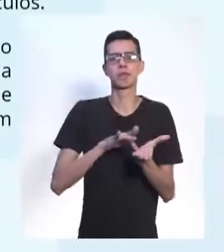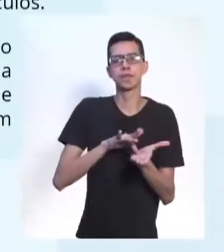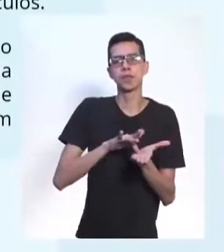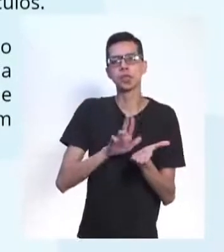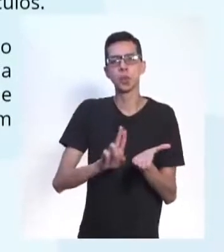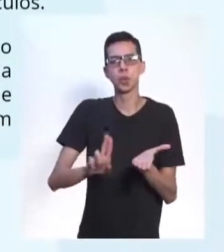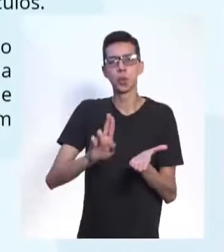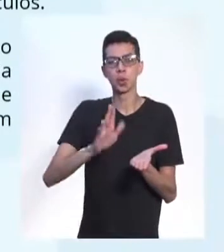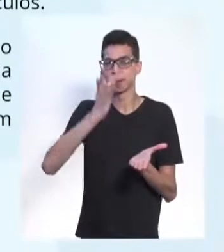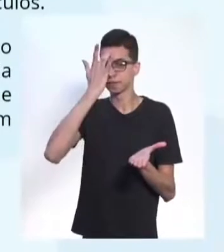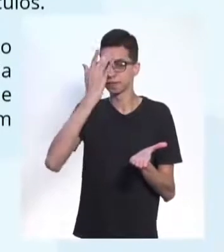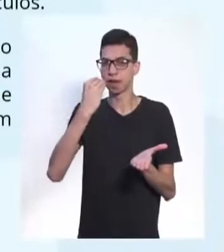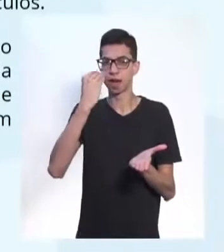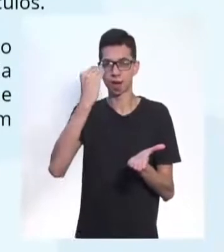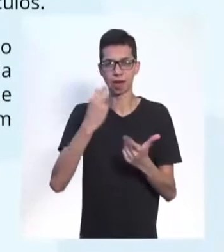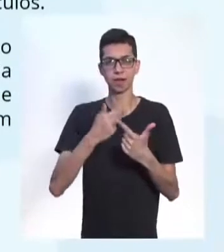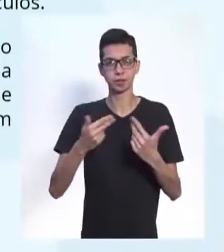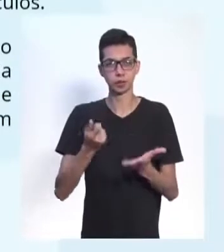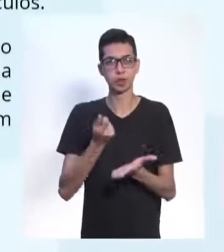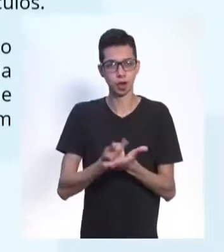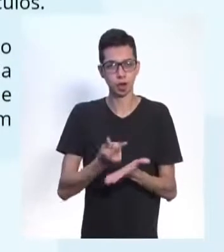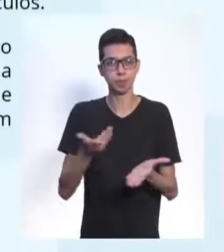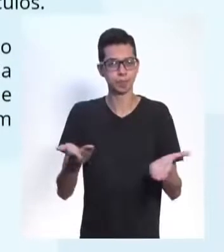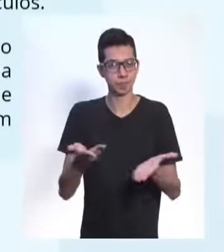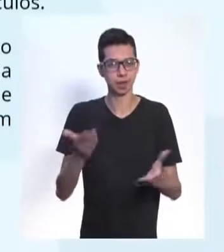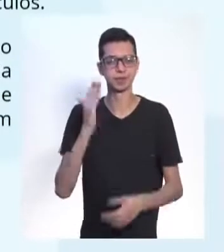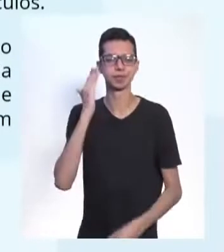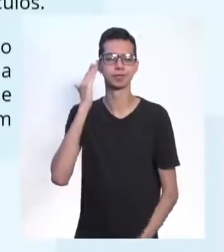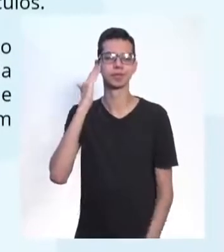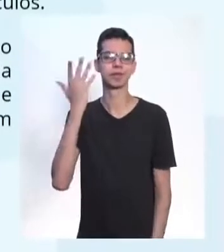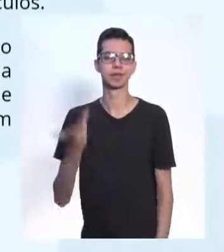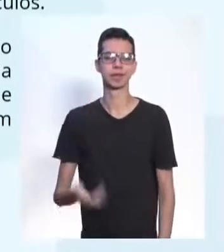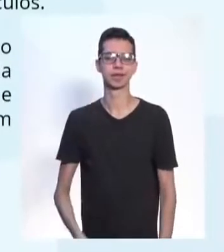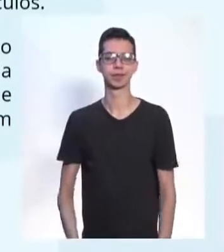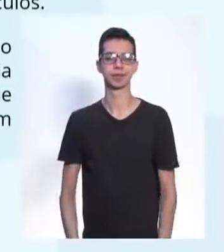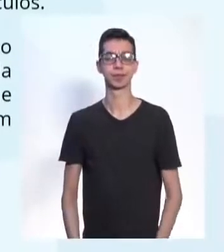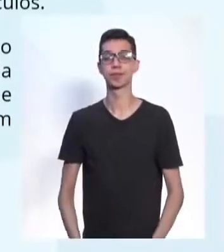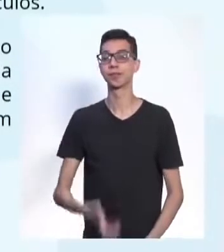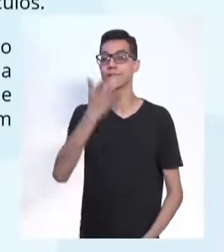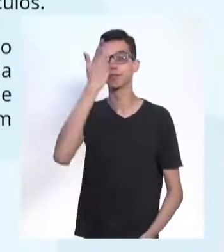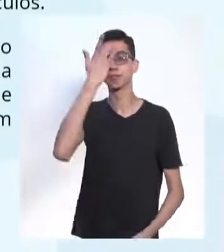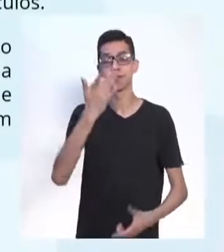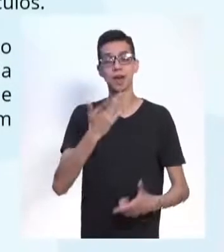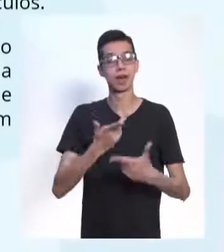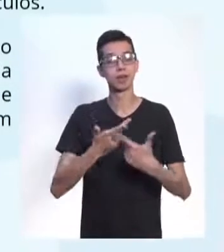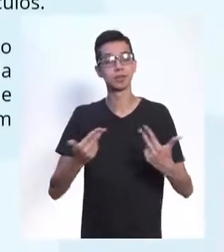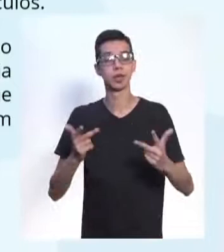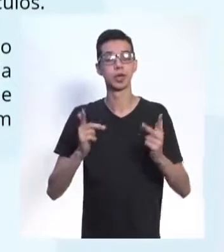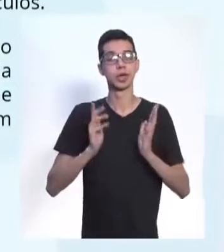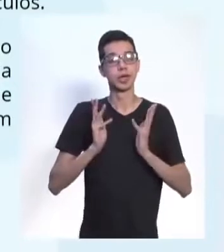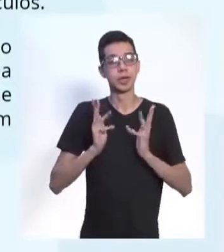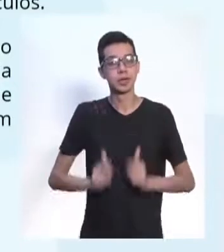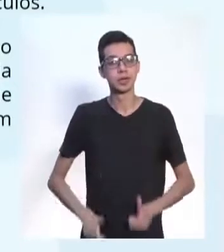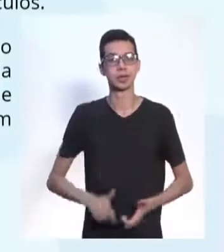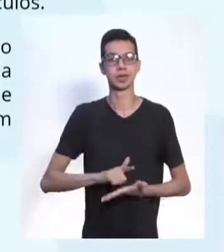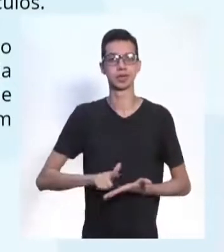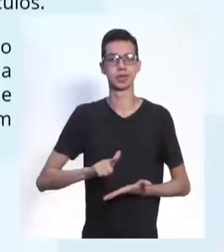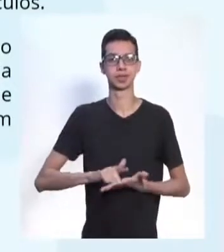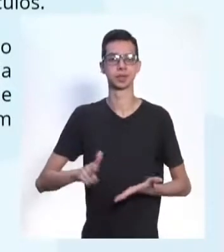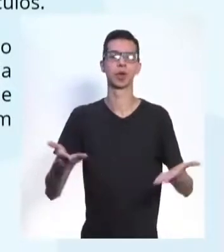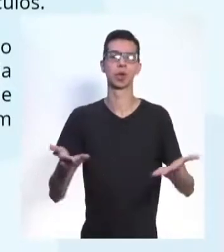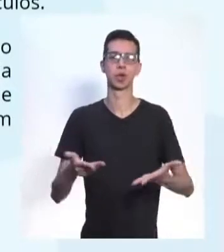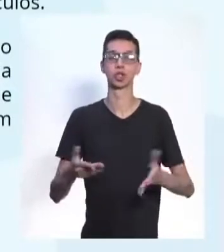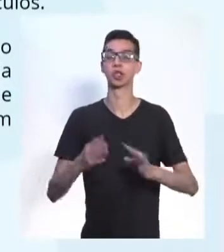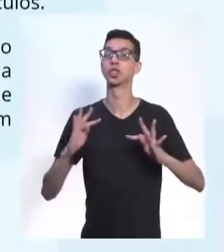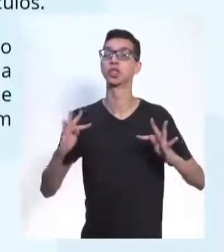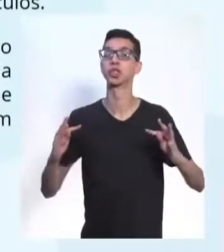comprar uma maquiagem, ficou fácil, né, a gente ter processos de higiene. Então, hoje todos nós estamos mais próximos aos